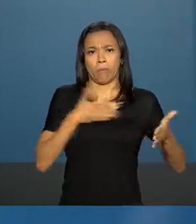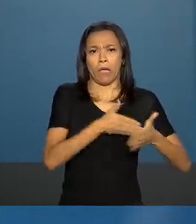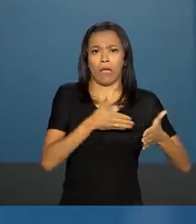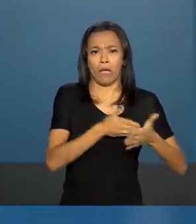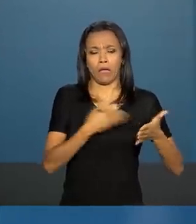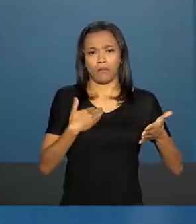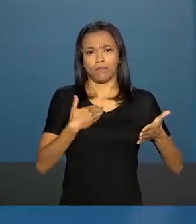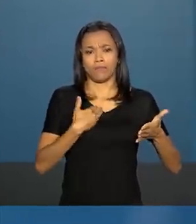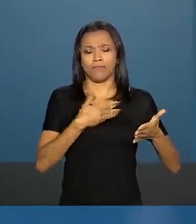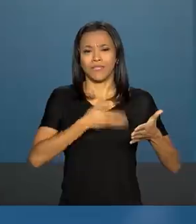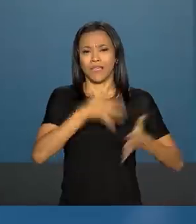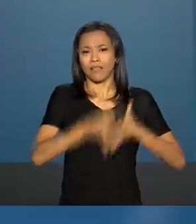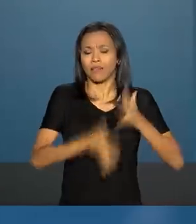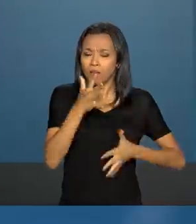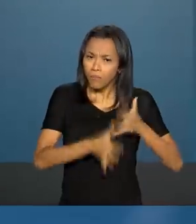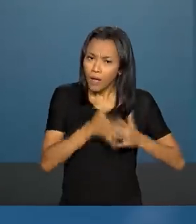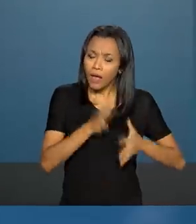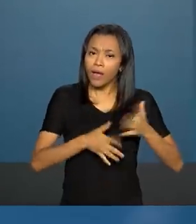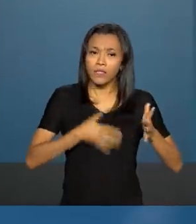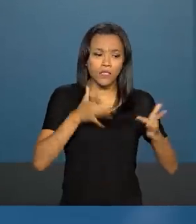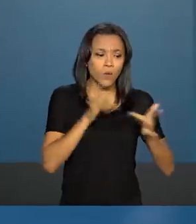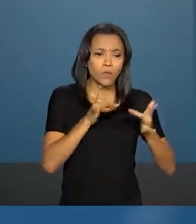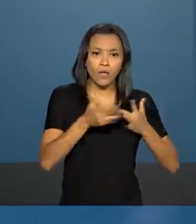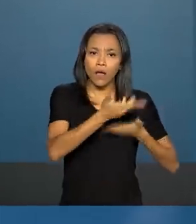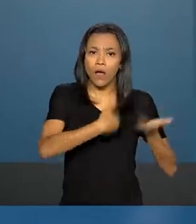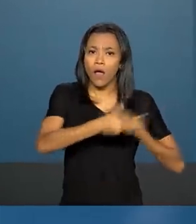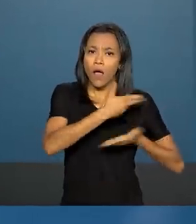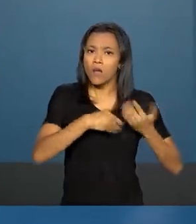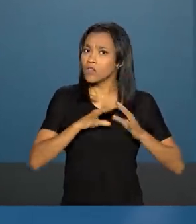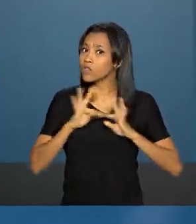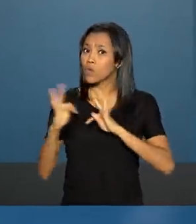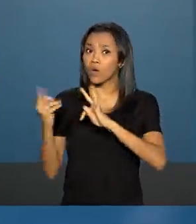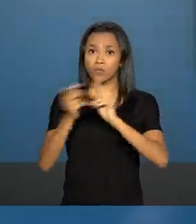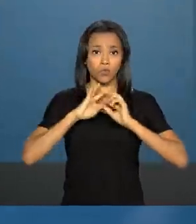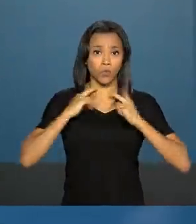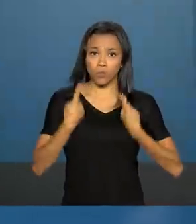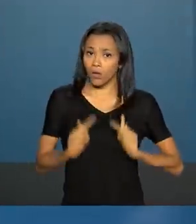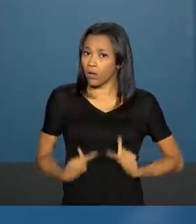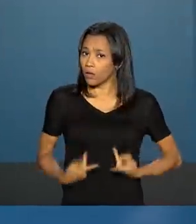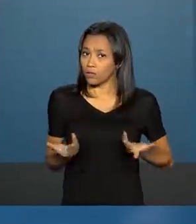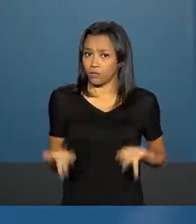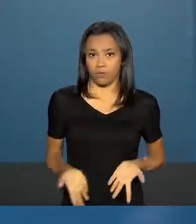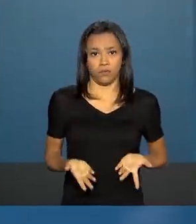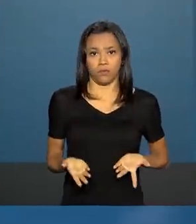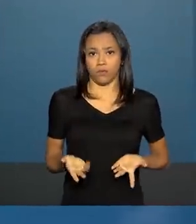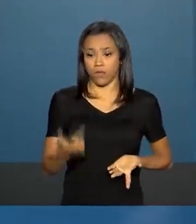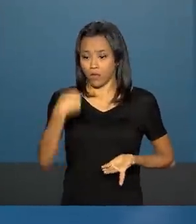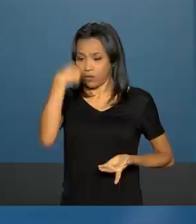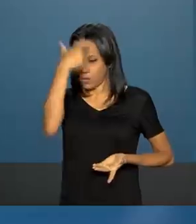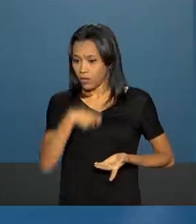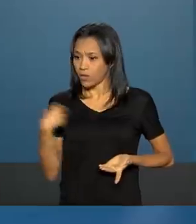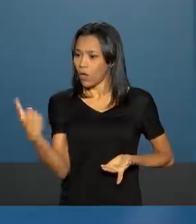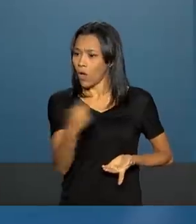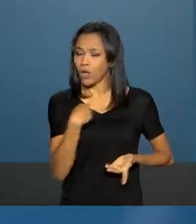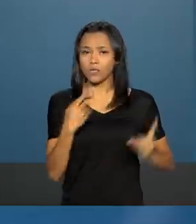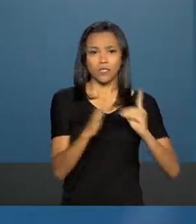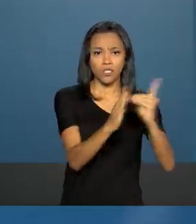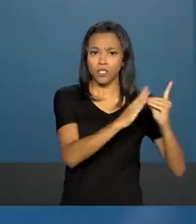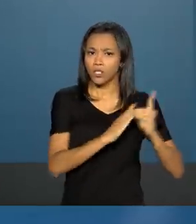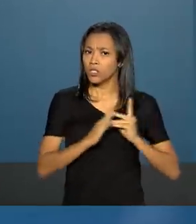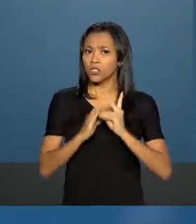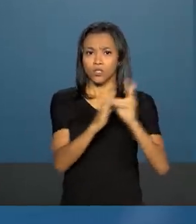barreiras entre nós. Todos nós somos seres humanos. Todos nós somos